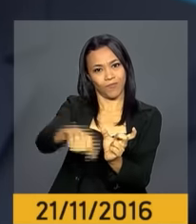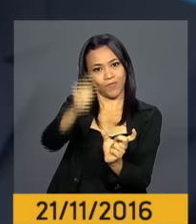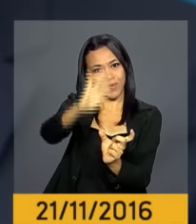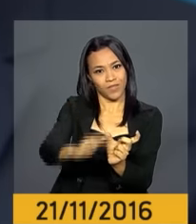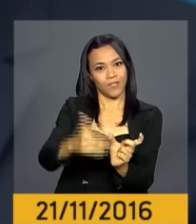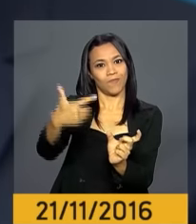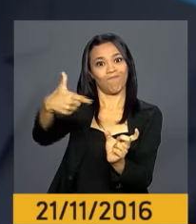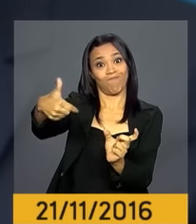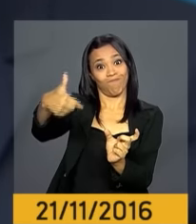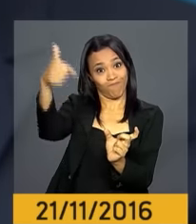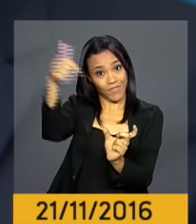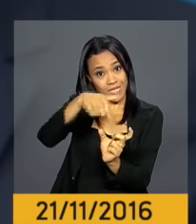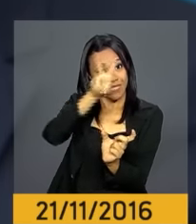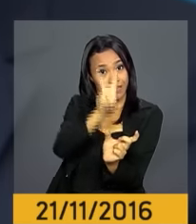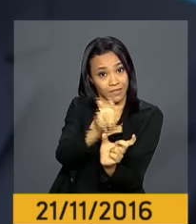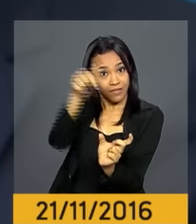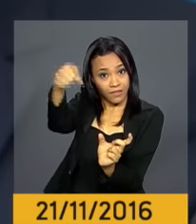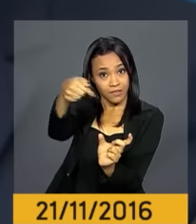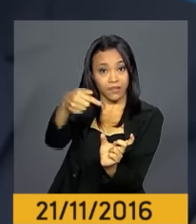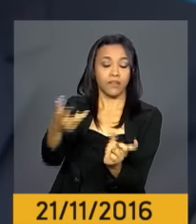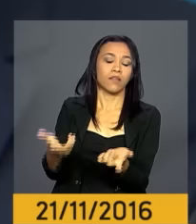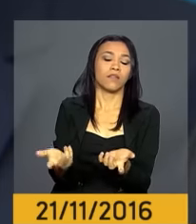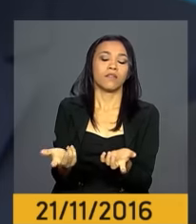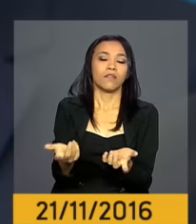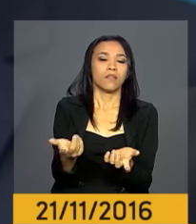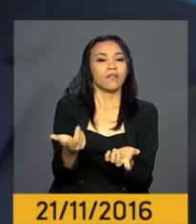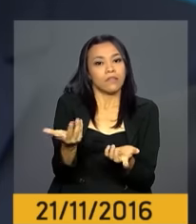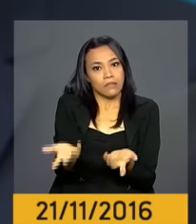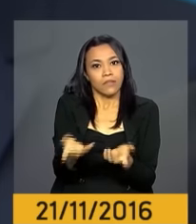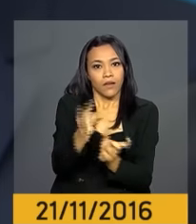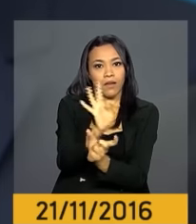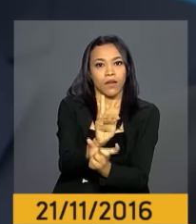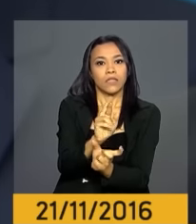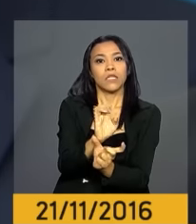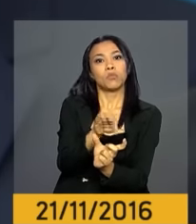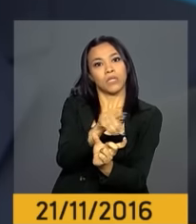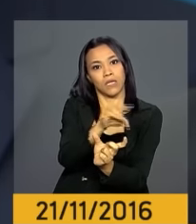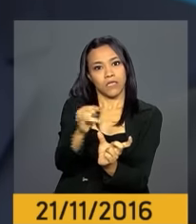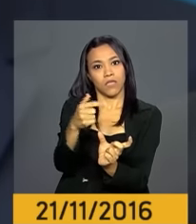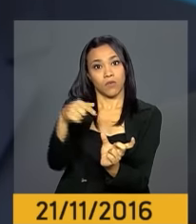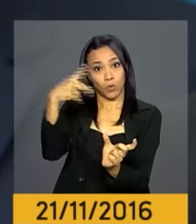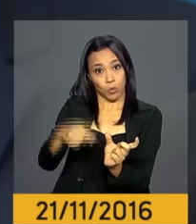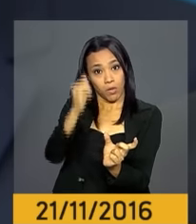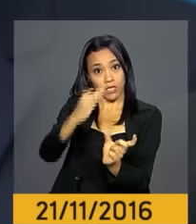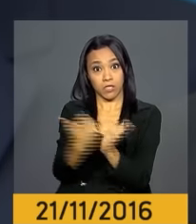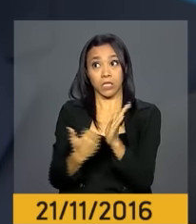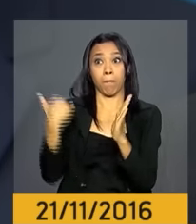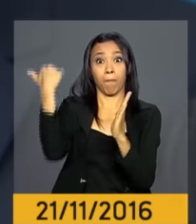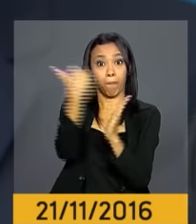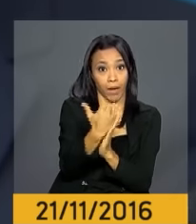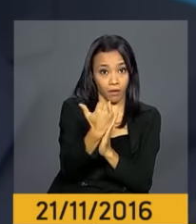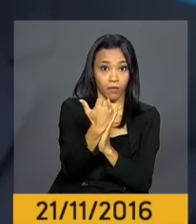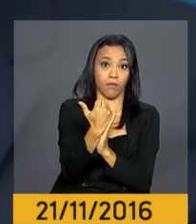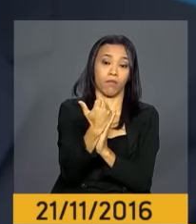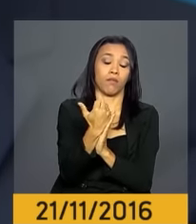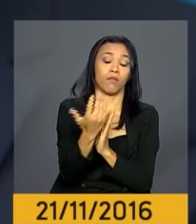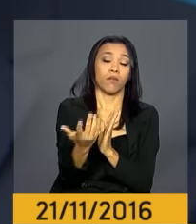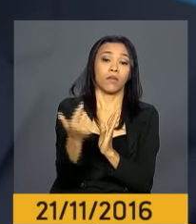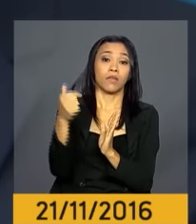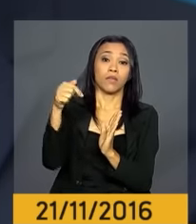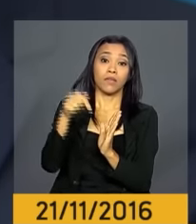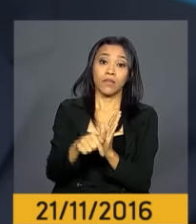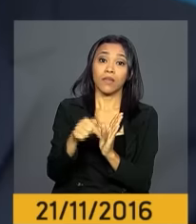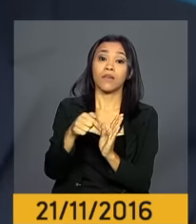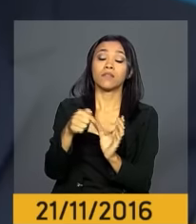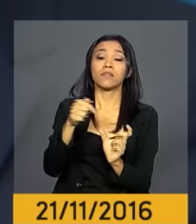interessante que a tributação, a país até que a tributação talvez seja maior que a nossa, mas é que a tributação há de